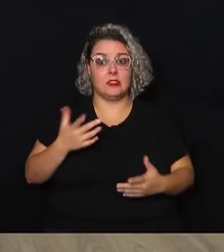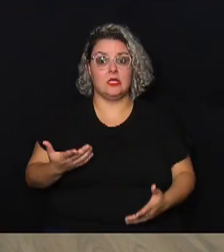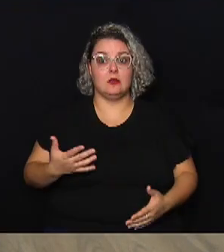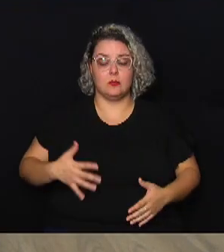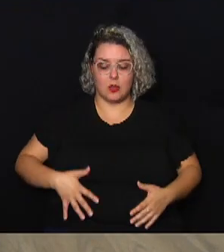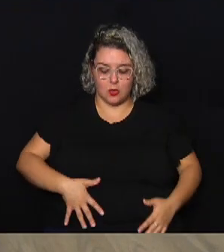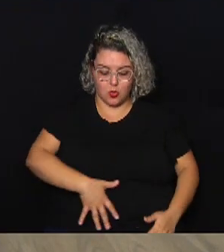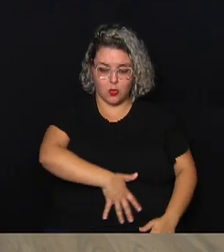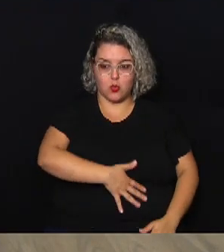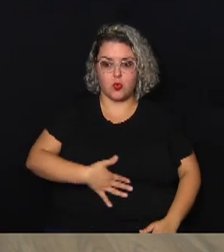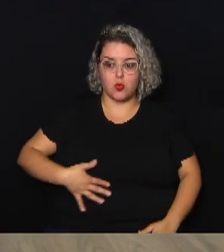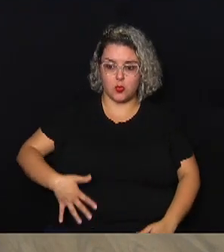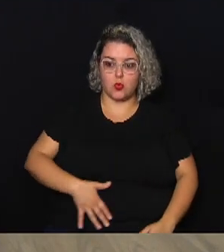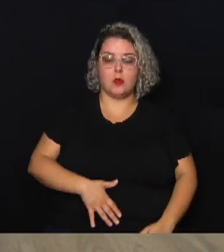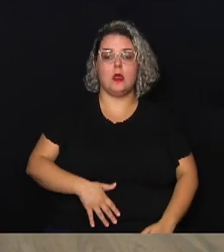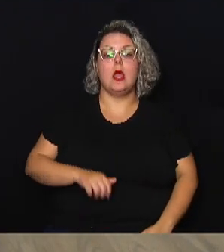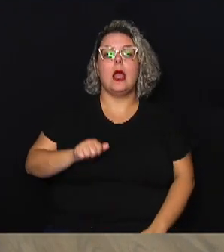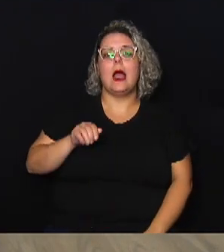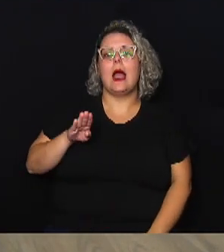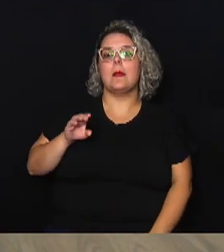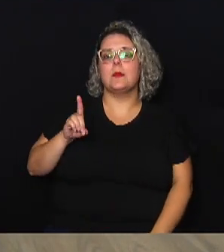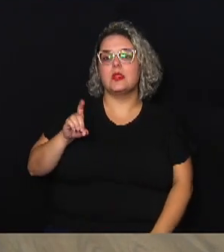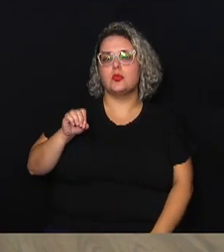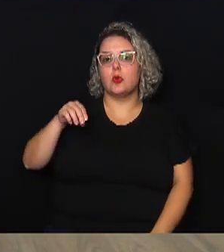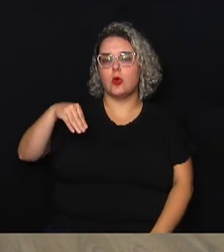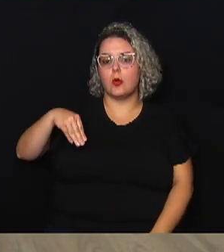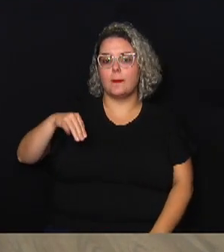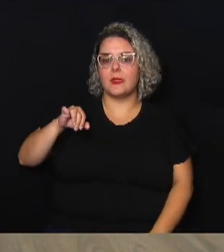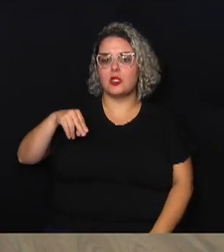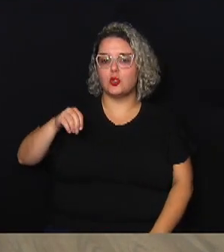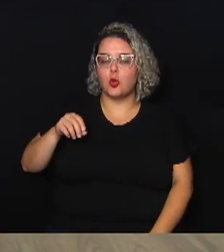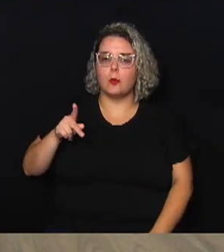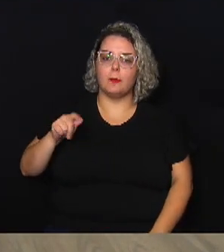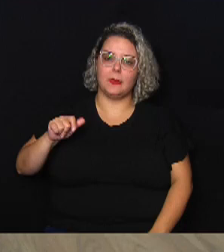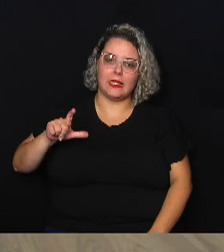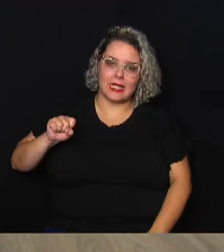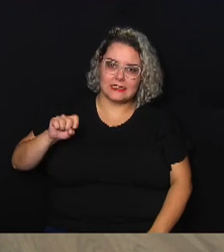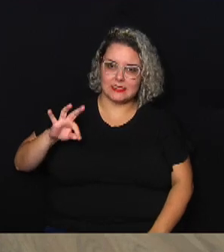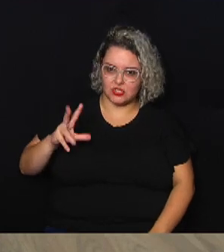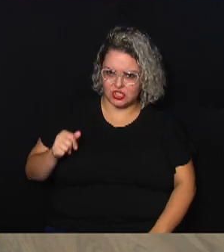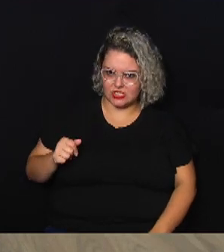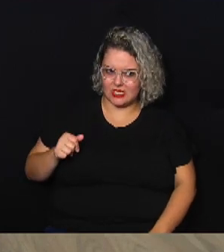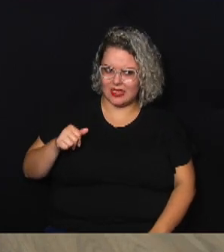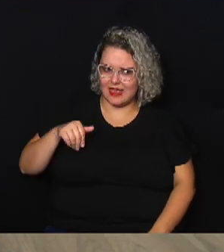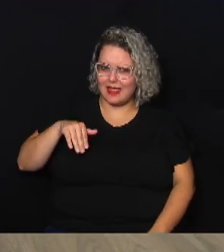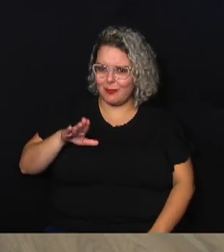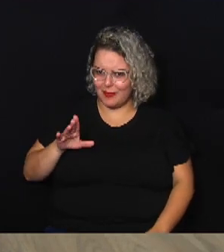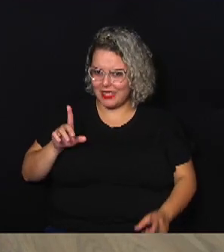abdômen a abdominoplastia. Essa já é algo mais complexo?